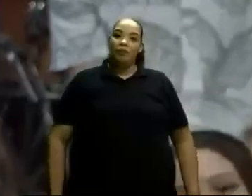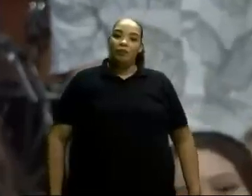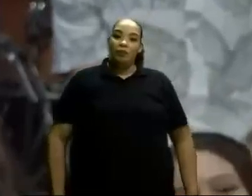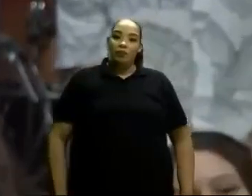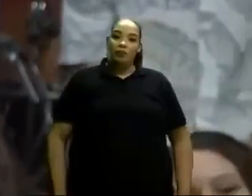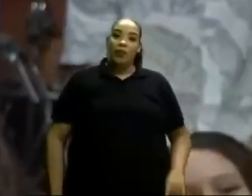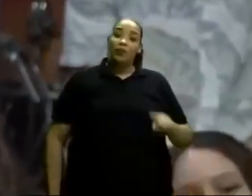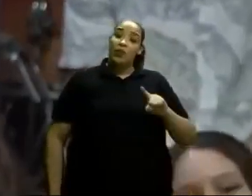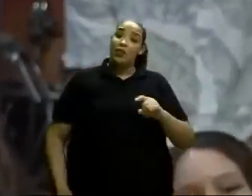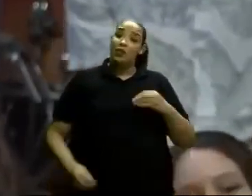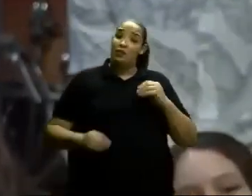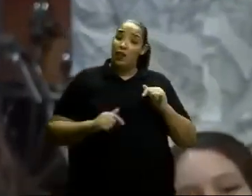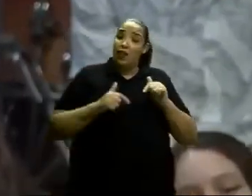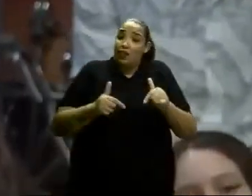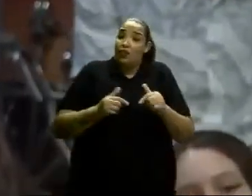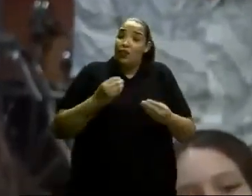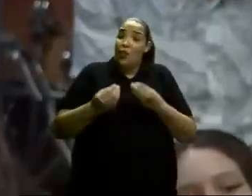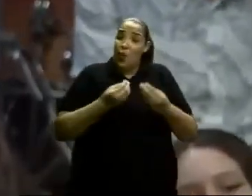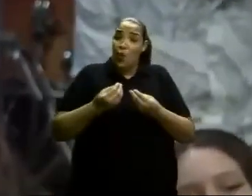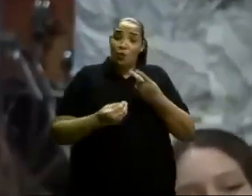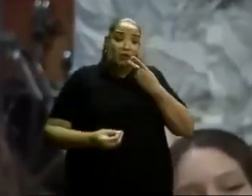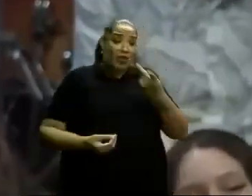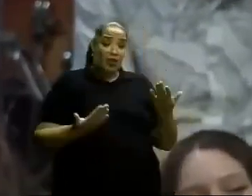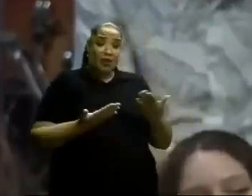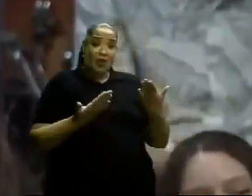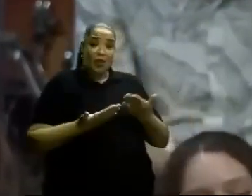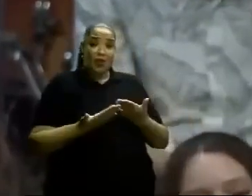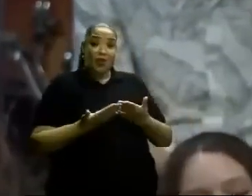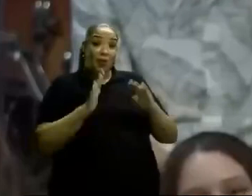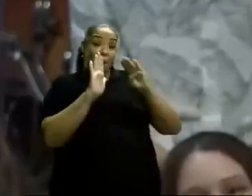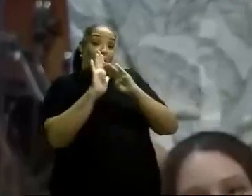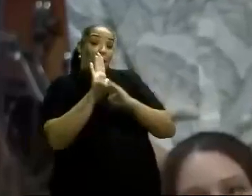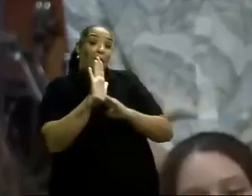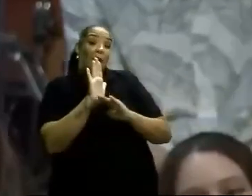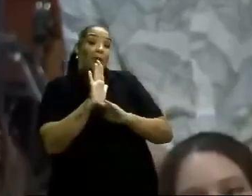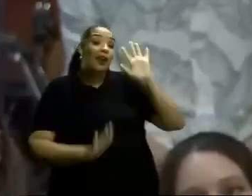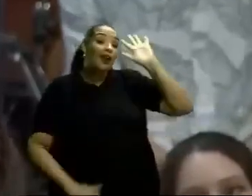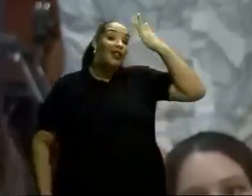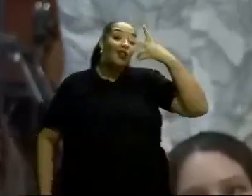como você reagiria? Se eu te passasse hoje a receita que resolve a tua vida.